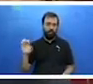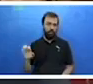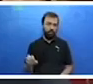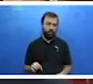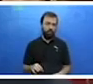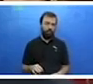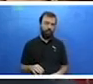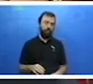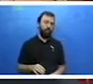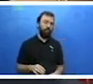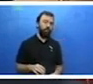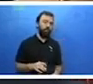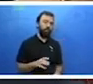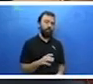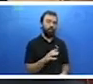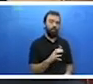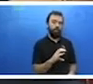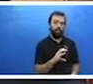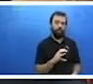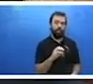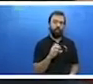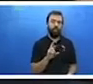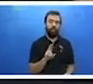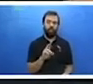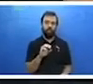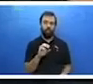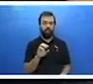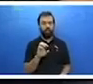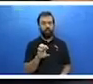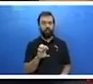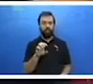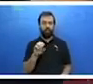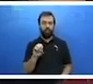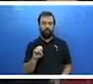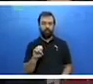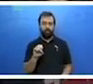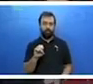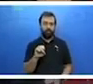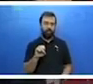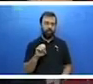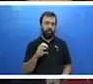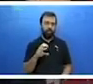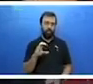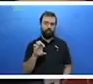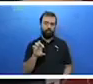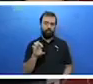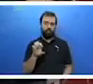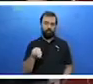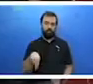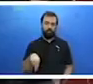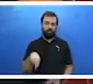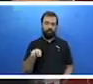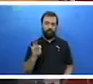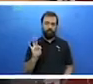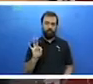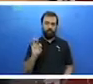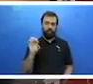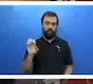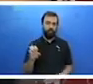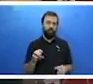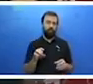Crescente. Crescente não é crescer? Então, do menor para o maior. Se cresce, começa